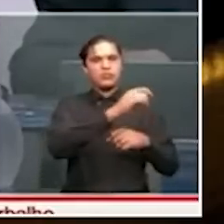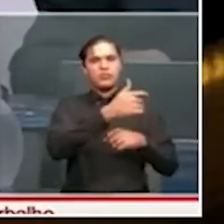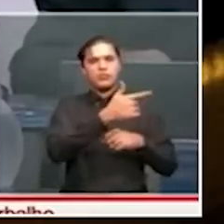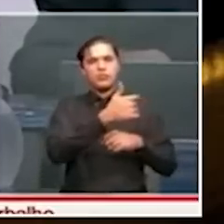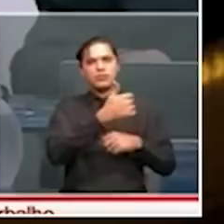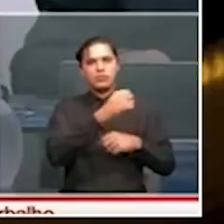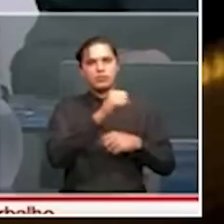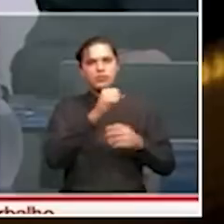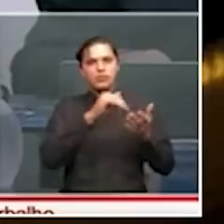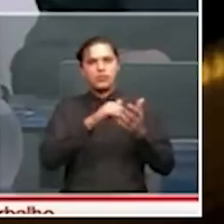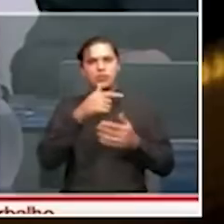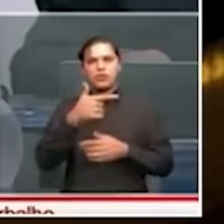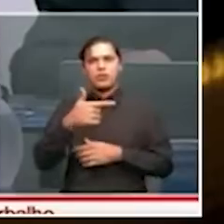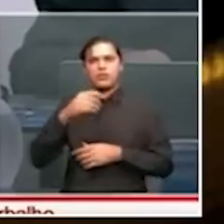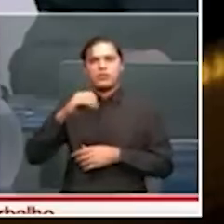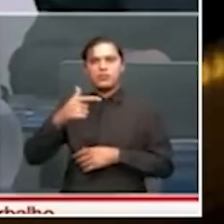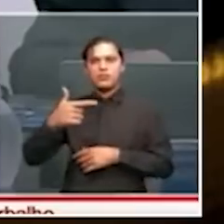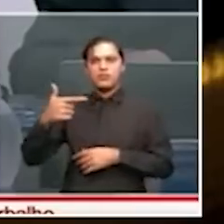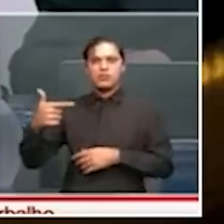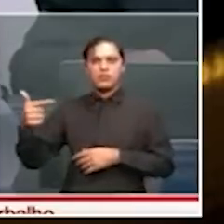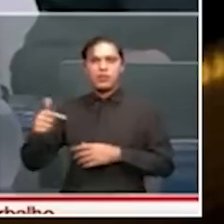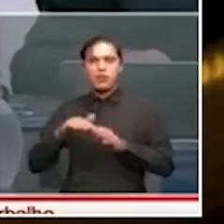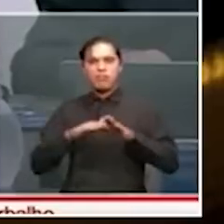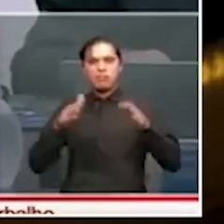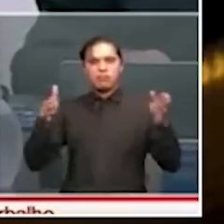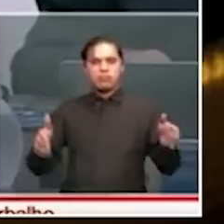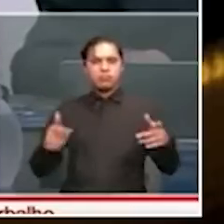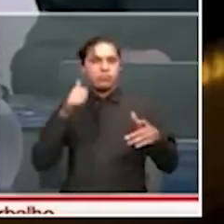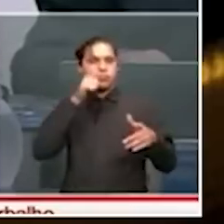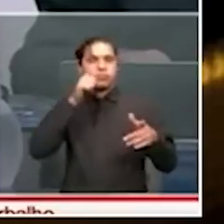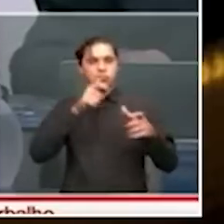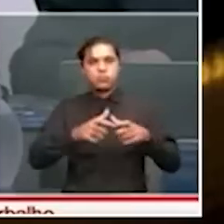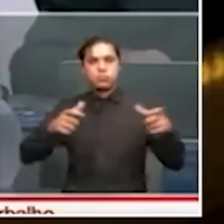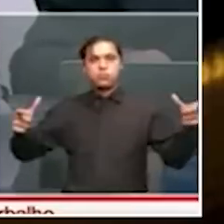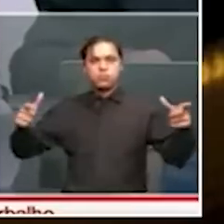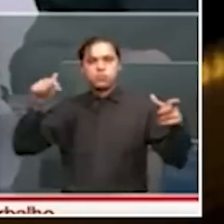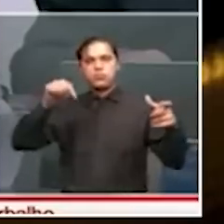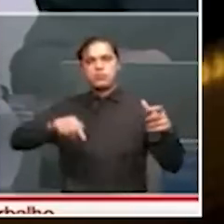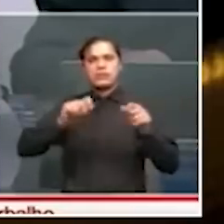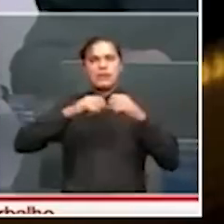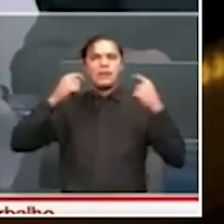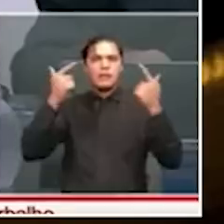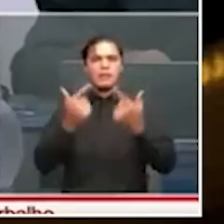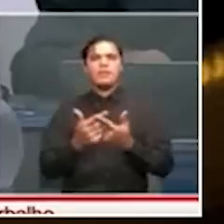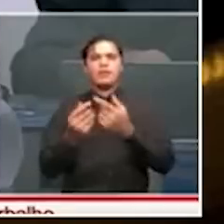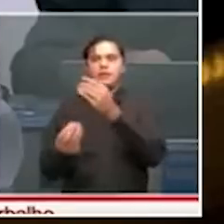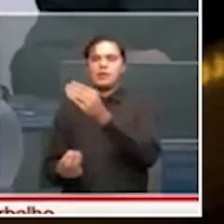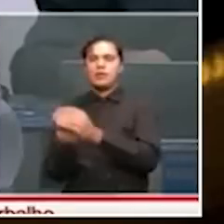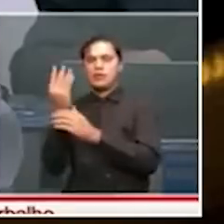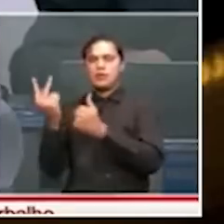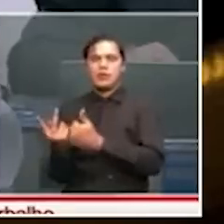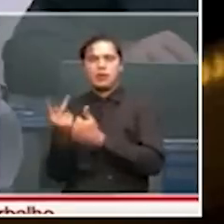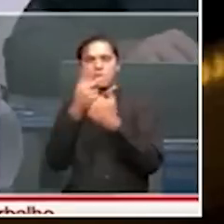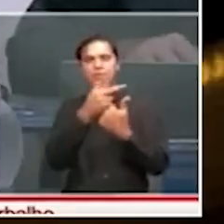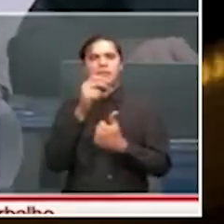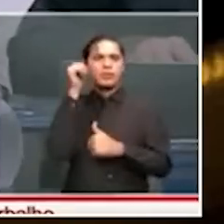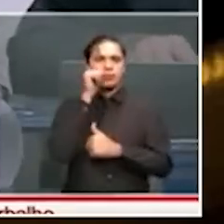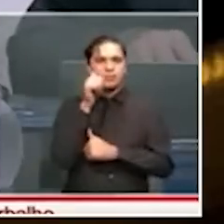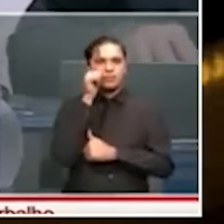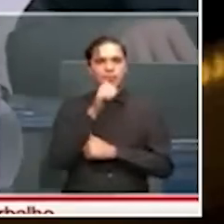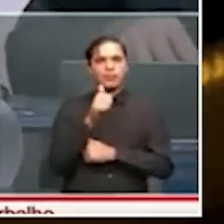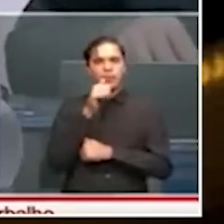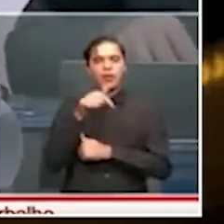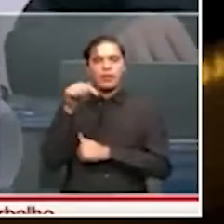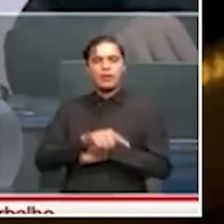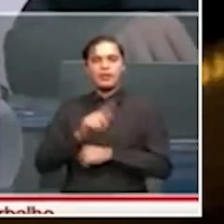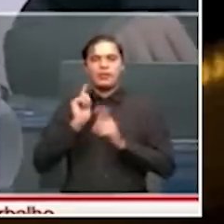mas queriam valorizar mulher, parece que houve discursos lá de petistas na Assembleia Legislativa da Bahia para valorizar uma